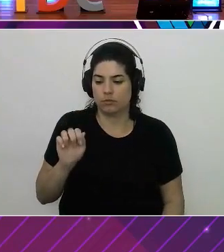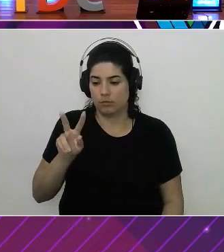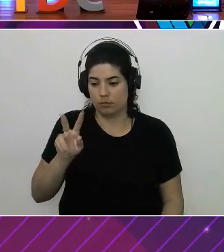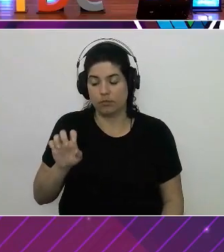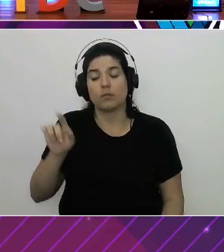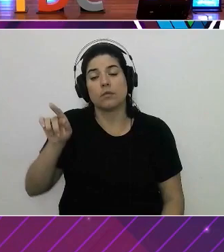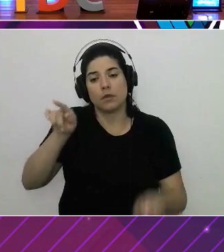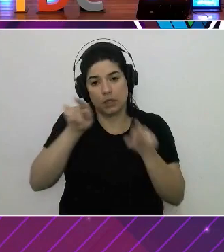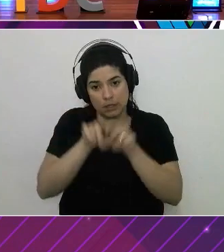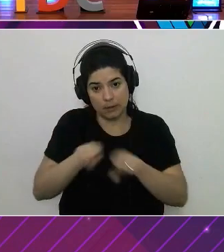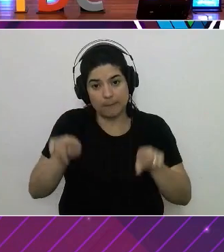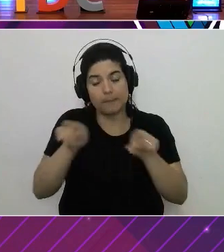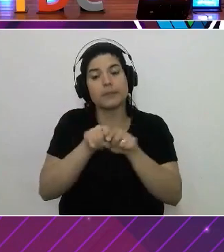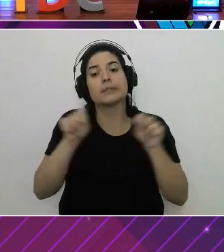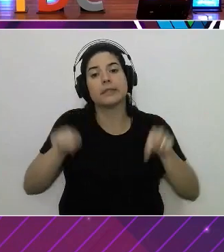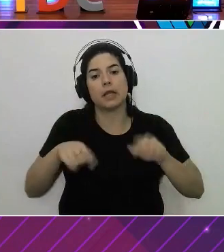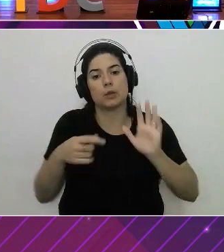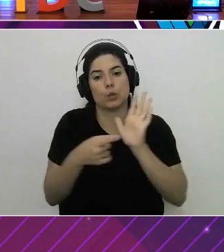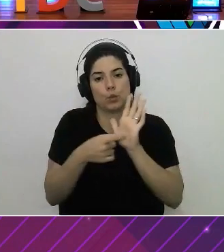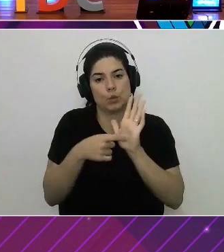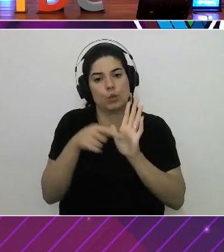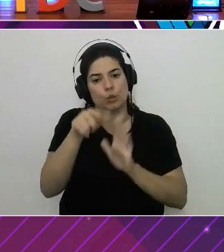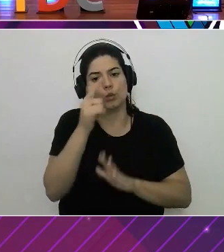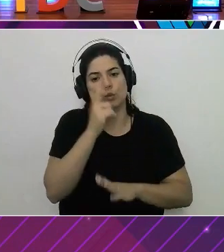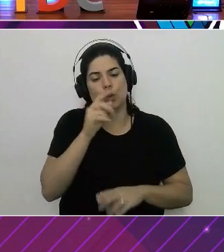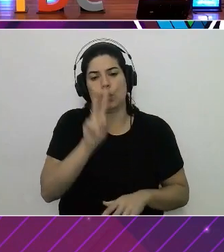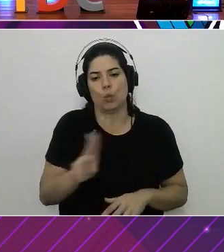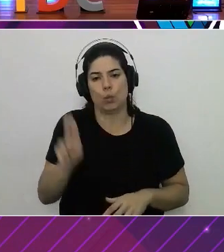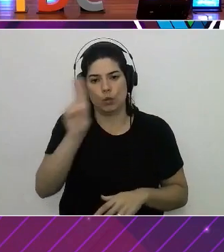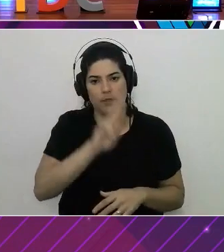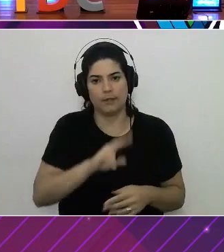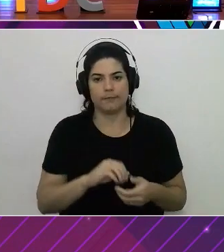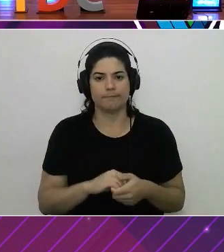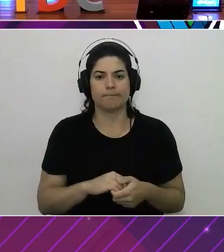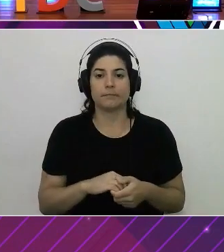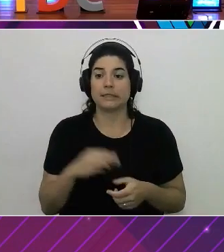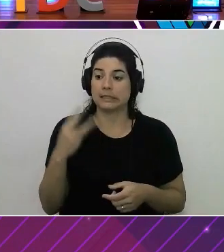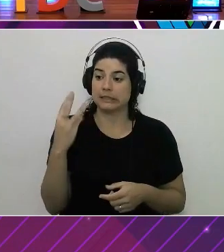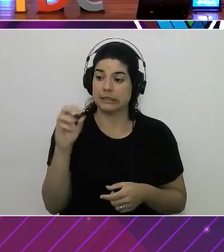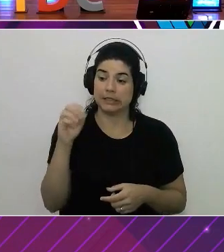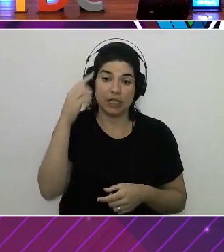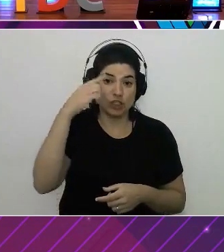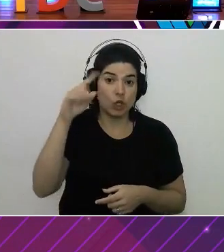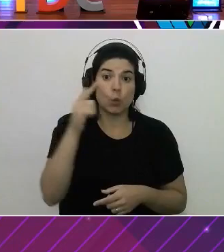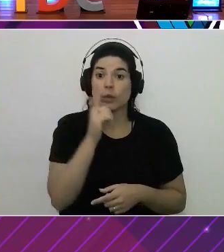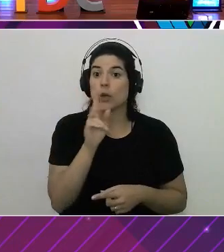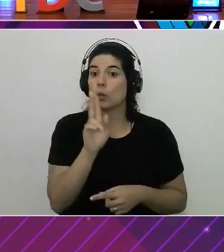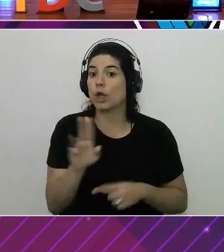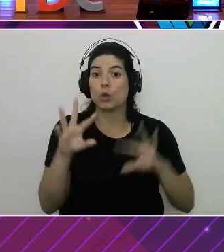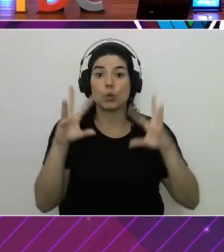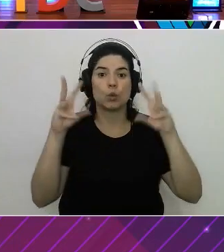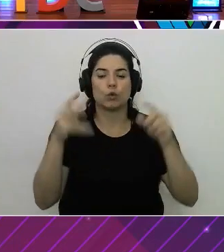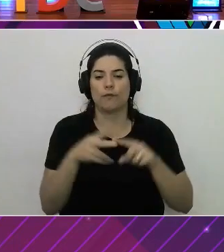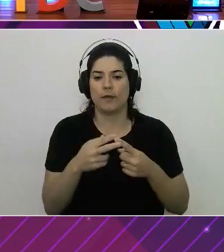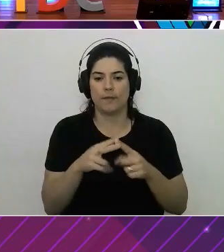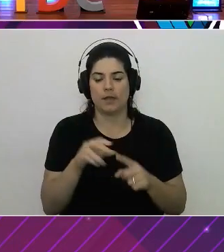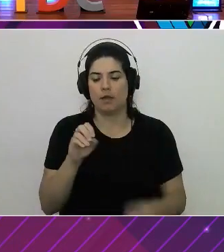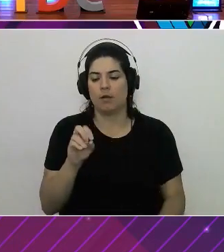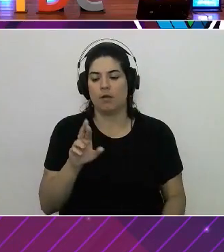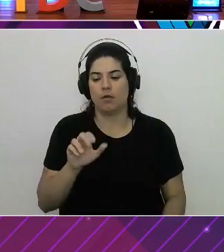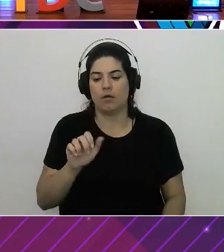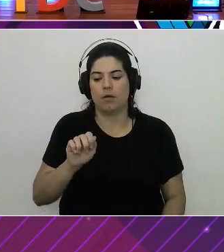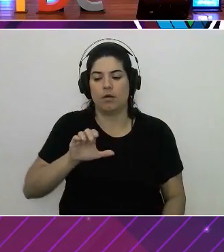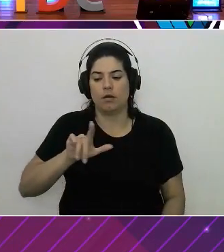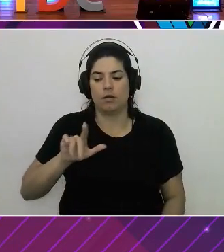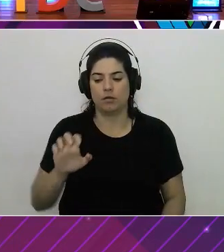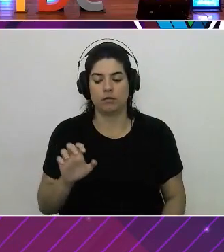da suite de ferramentas que você consegue usar. Na verdade, com o trial, você, durante 30 dias, consegue usar todas as ferramentas da Oracle. Tá? E,